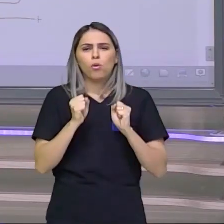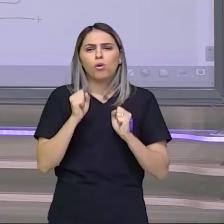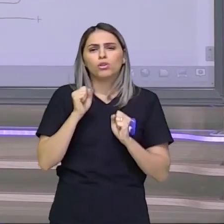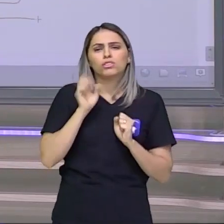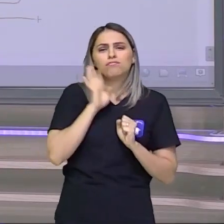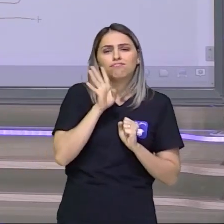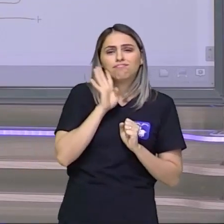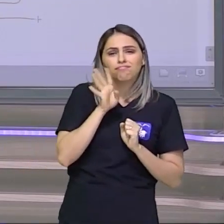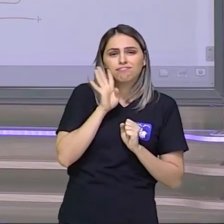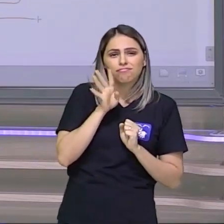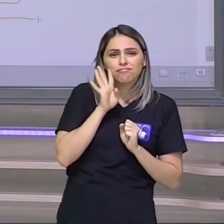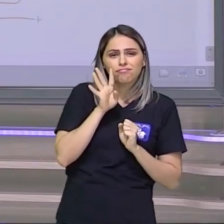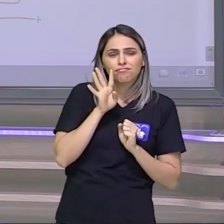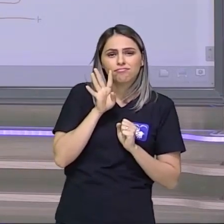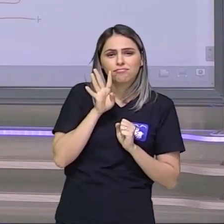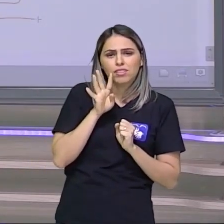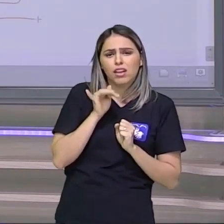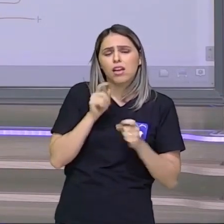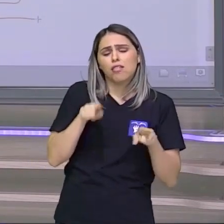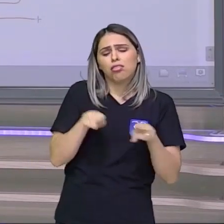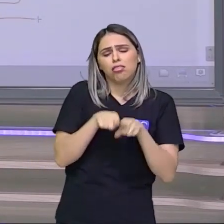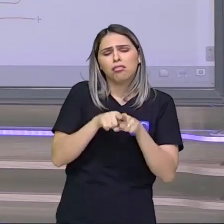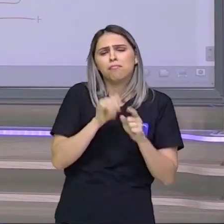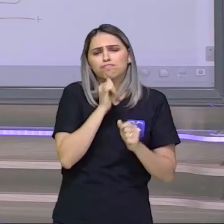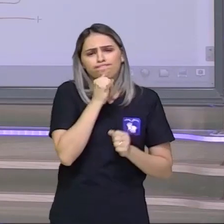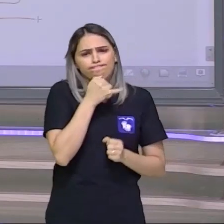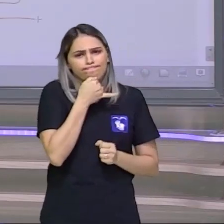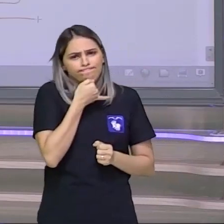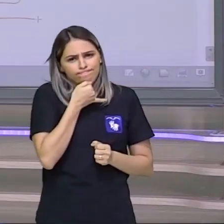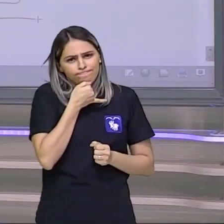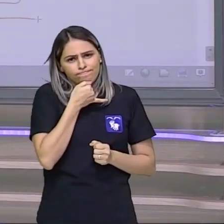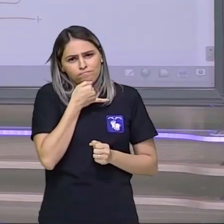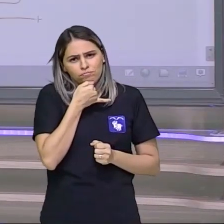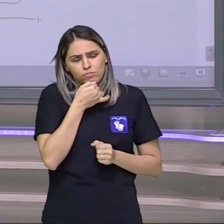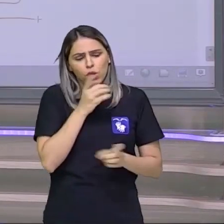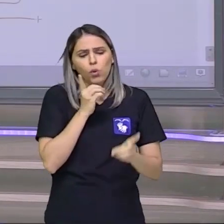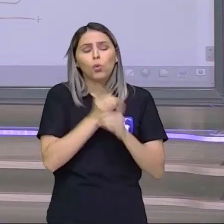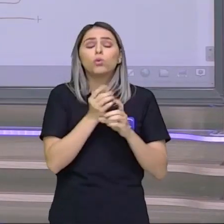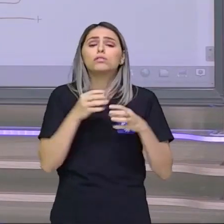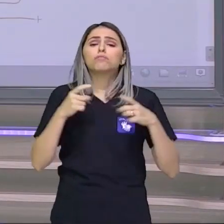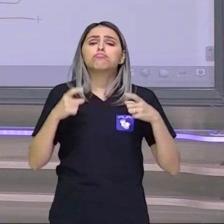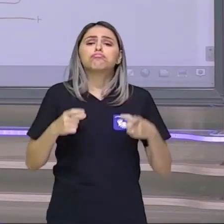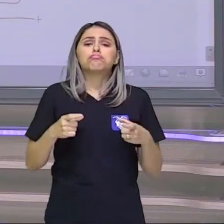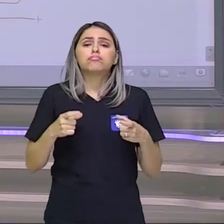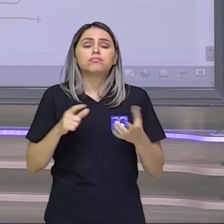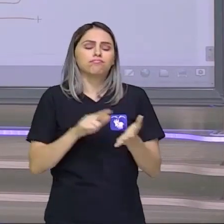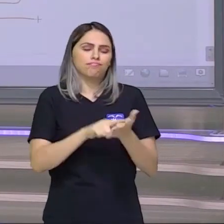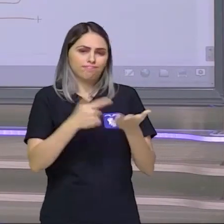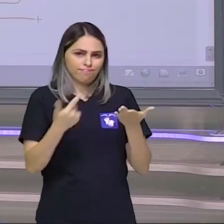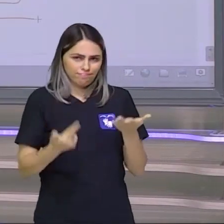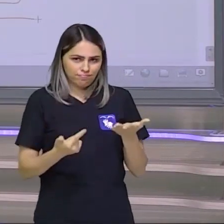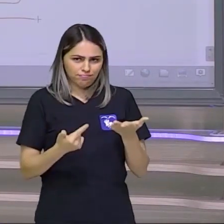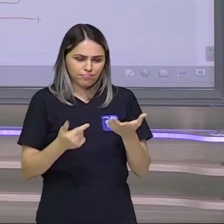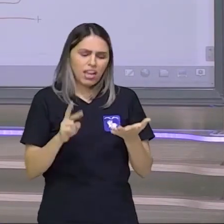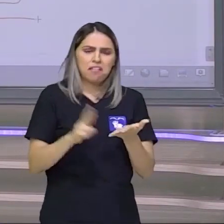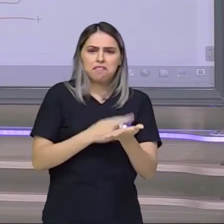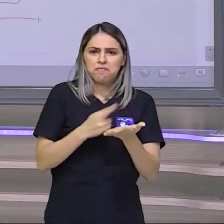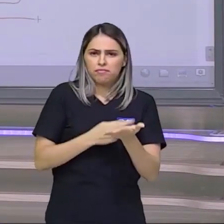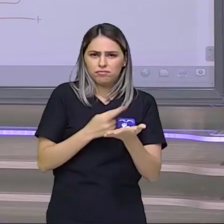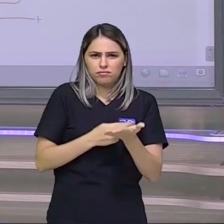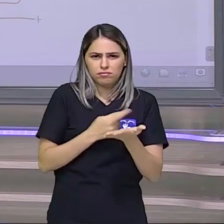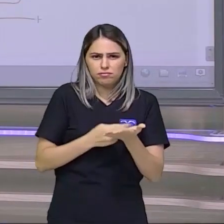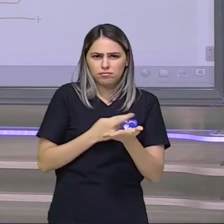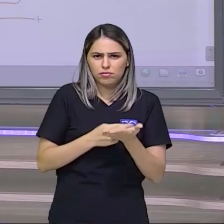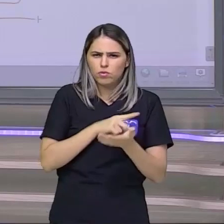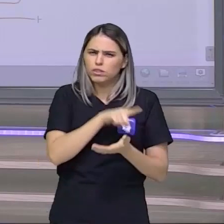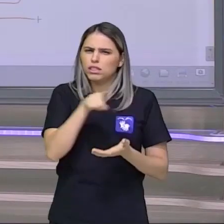Divertida, ela pode ser uma tirinha triste, ela pode ser encontrada onde, professora? Nos jornais, nas revistas.